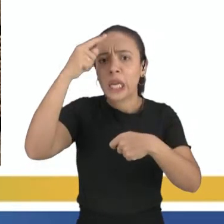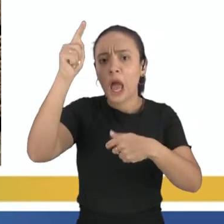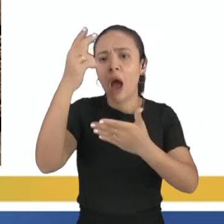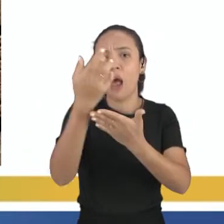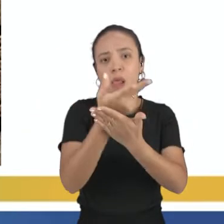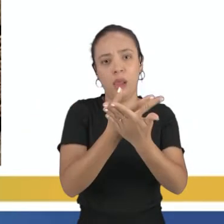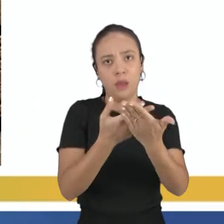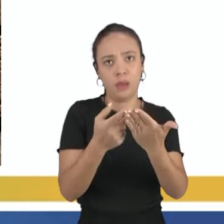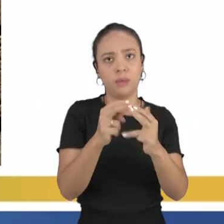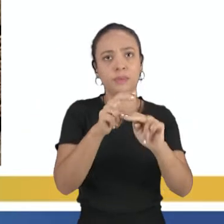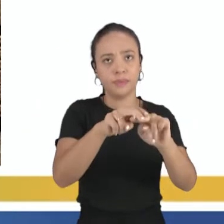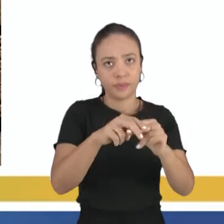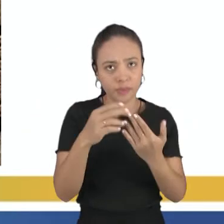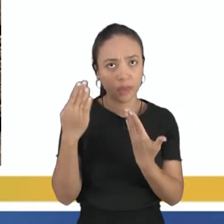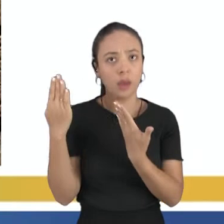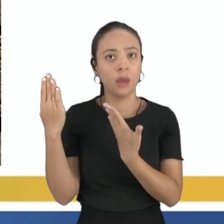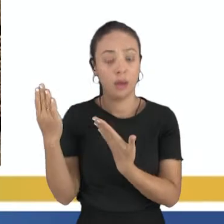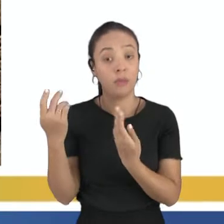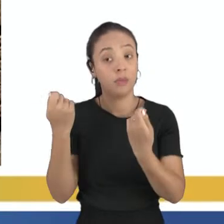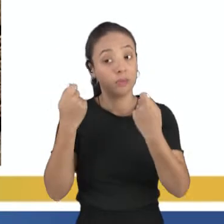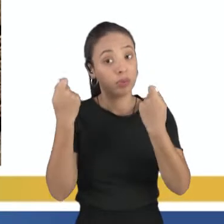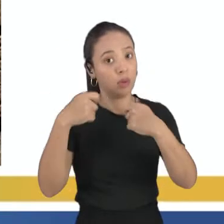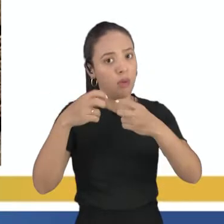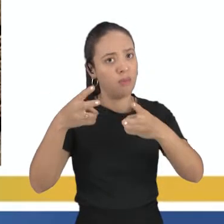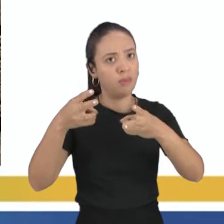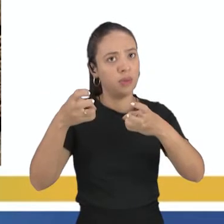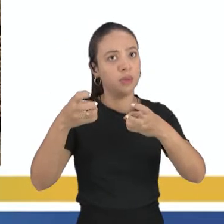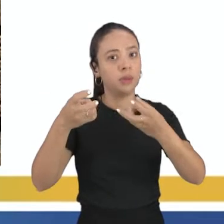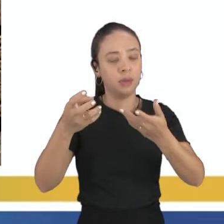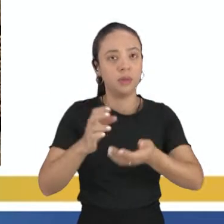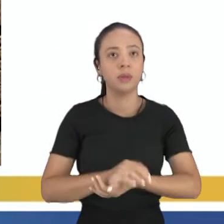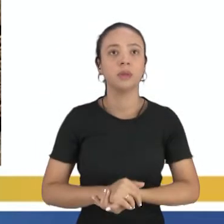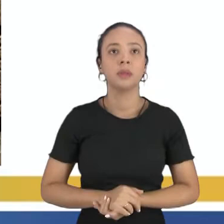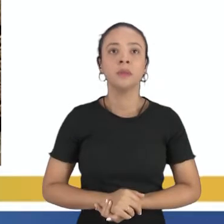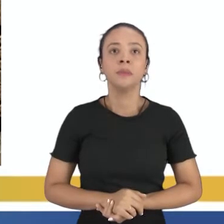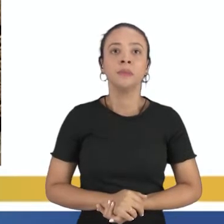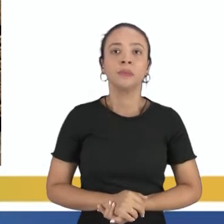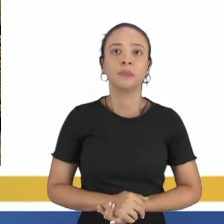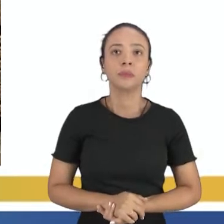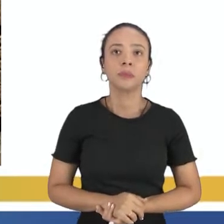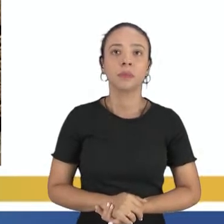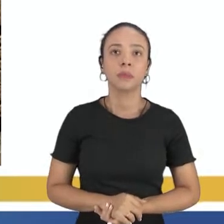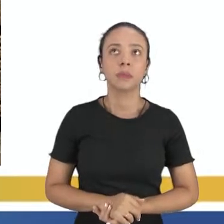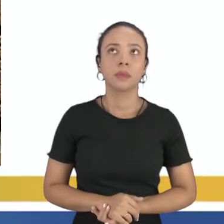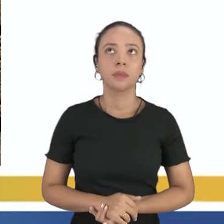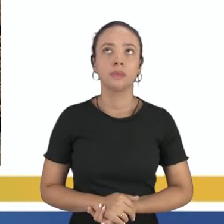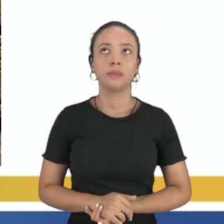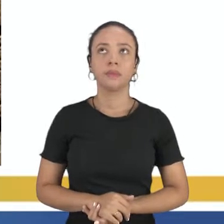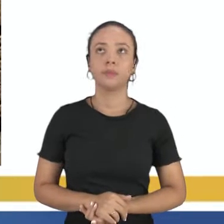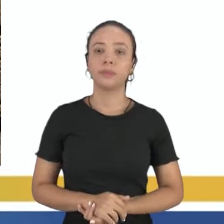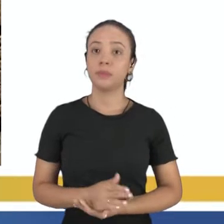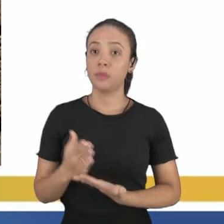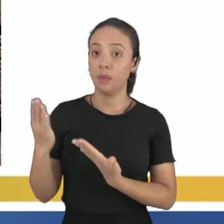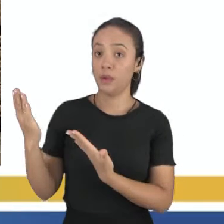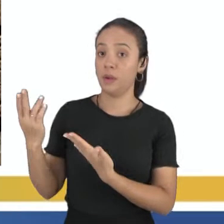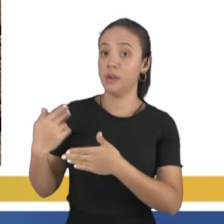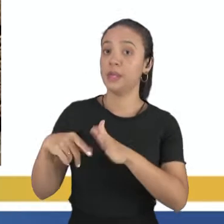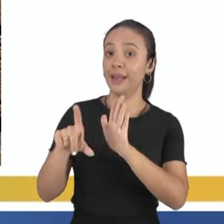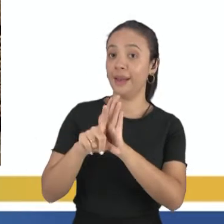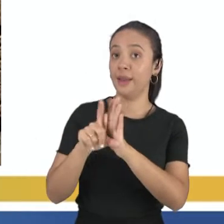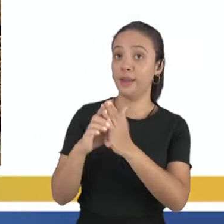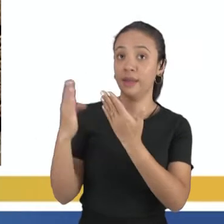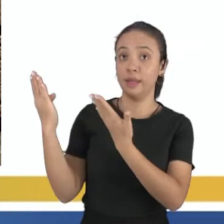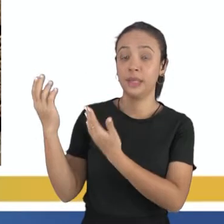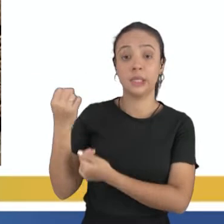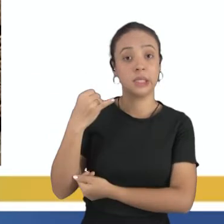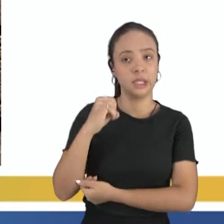rigidez ela se encontra nas obras que eram representadas e a gente pode ver isso com a lei da frontalidade. Se